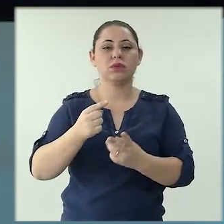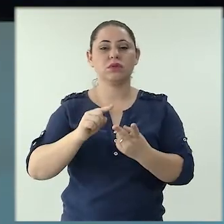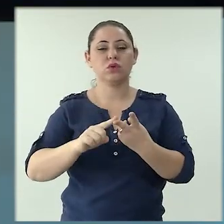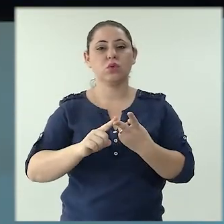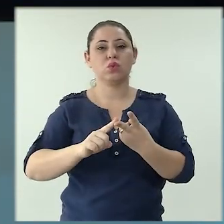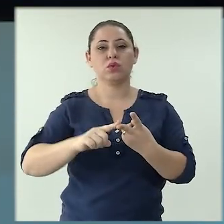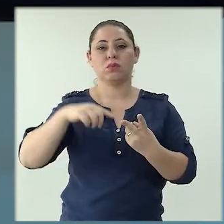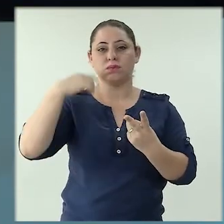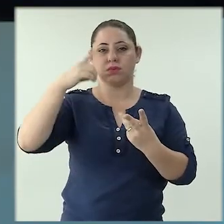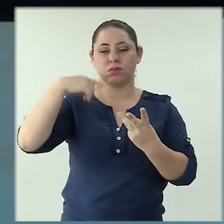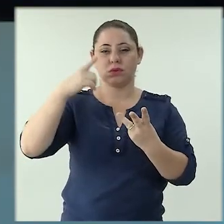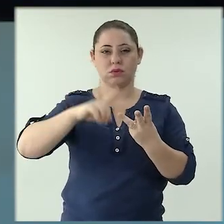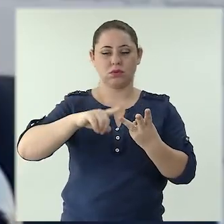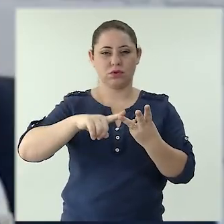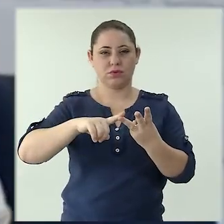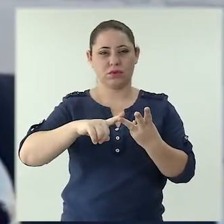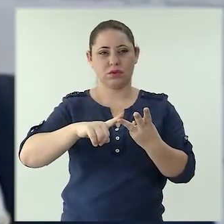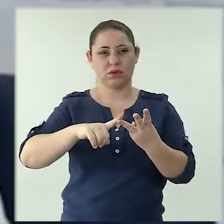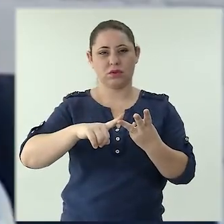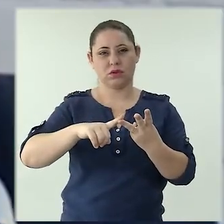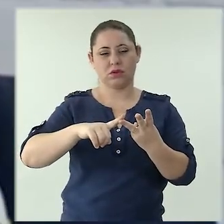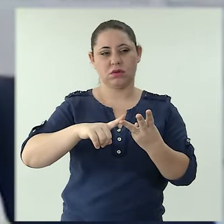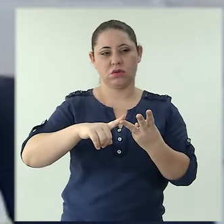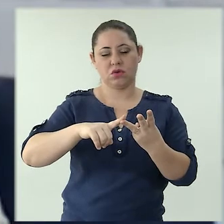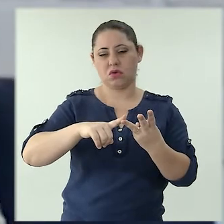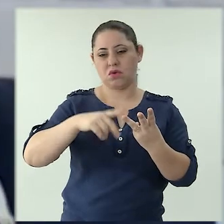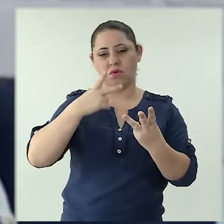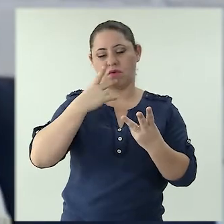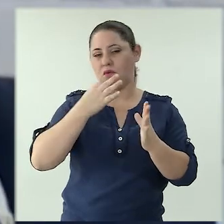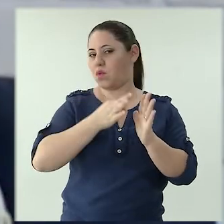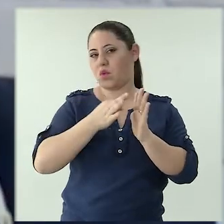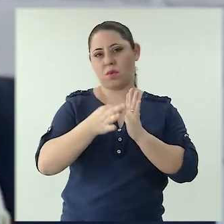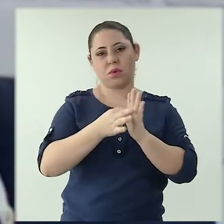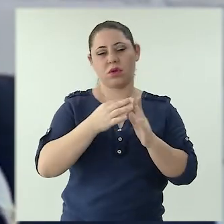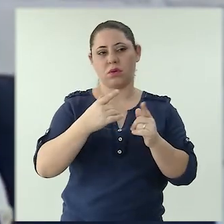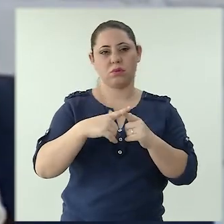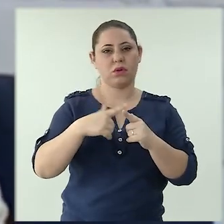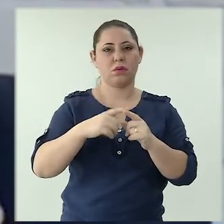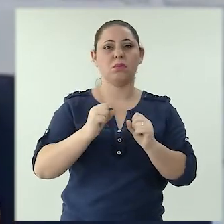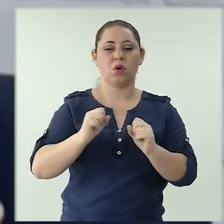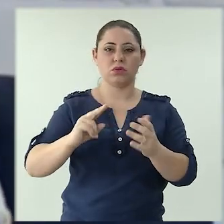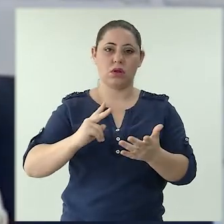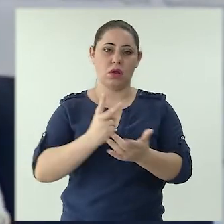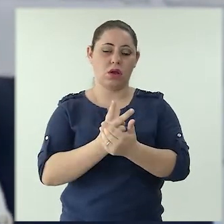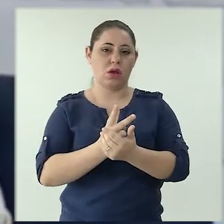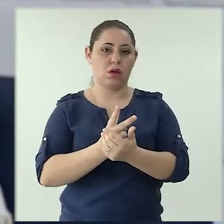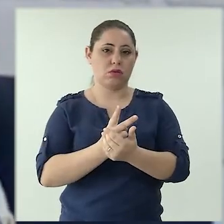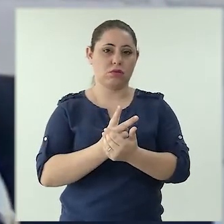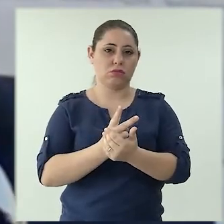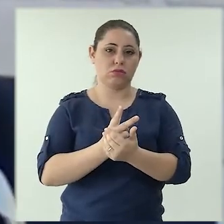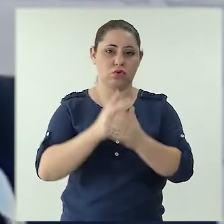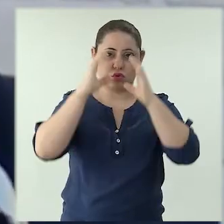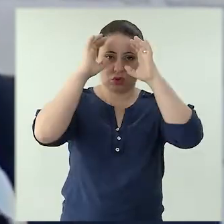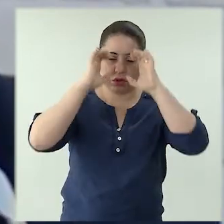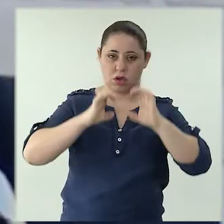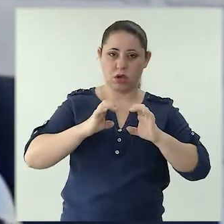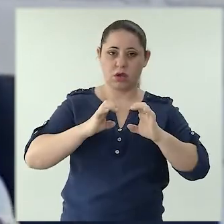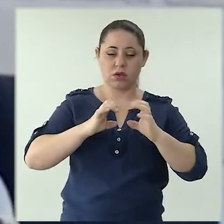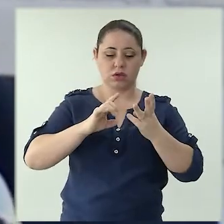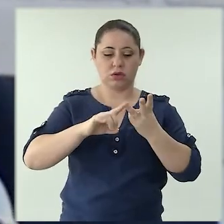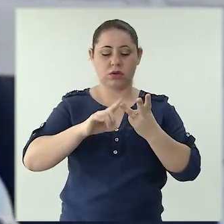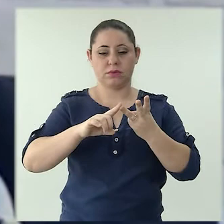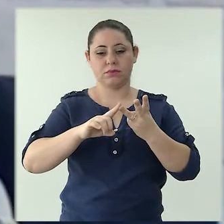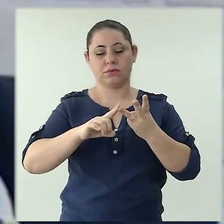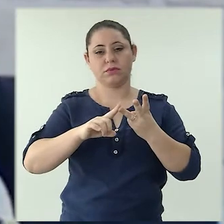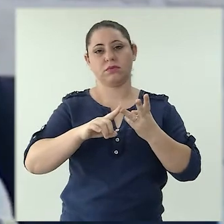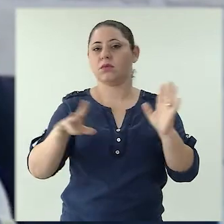o advogado, prefiro não apontar, porque pode ter alguma irregularidade aí ética. E